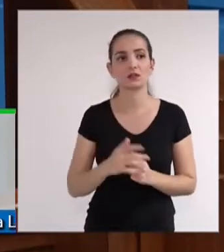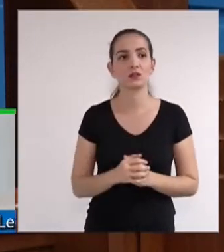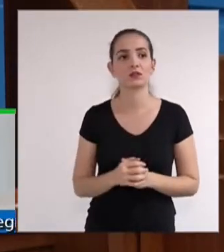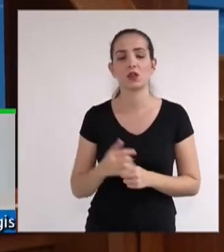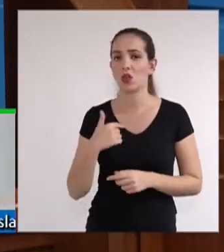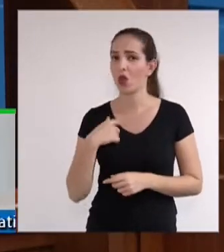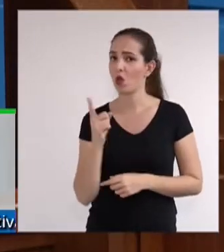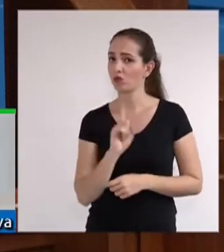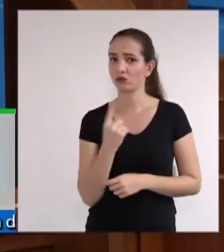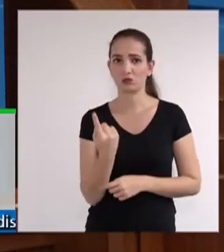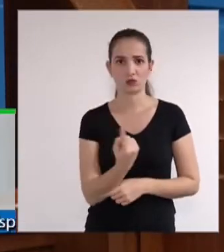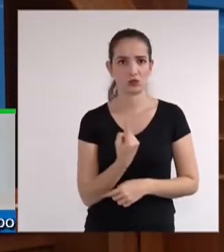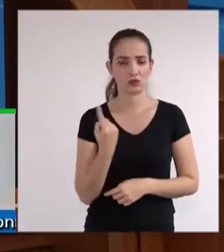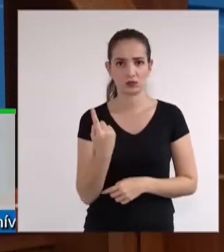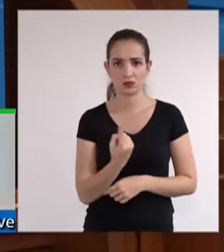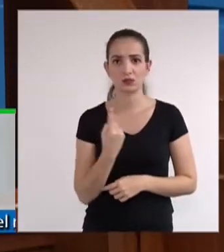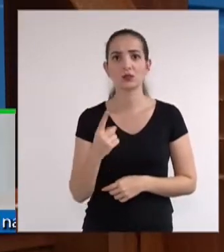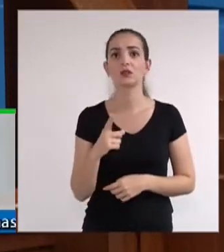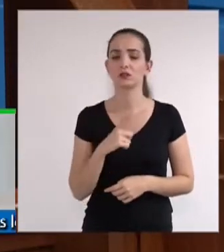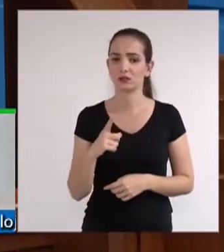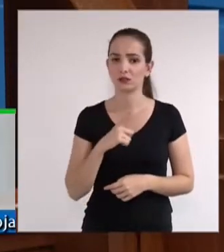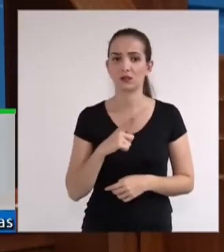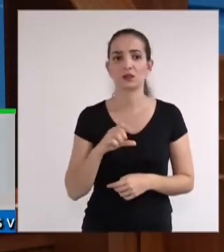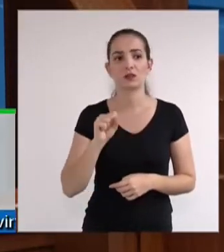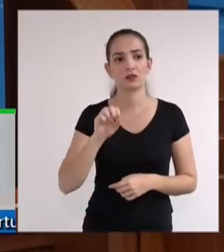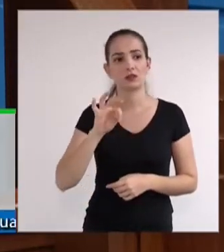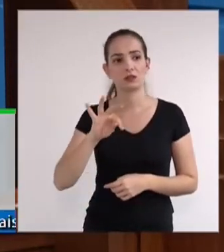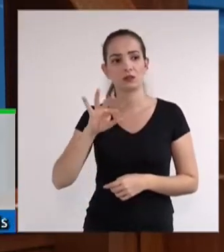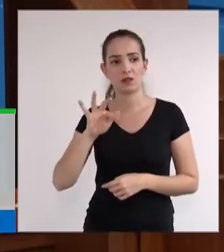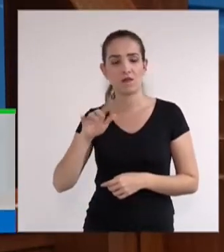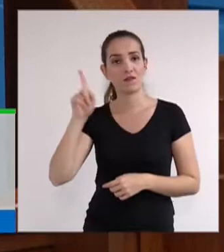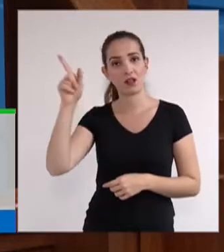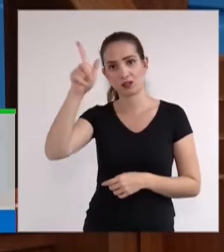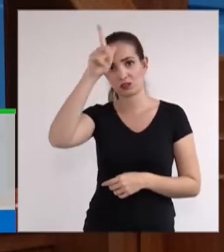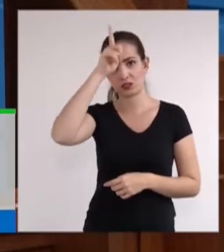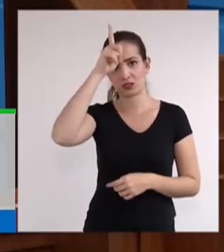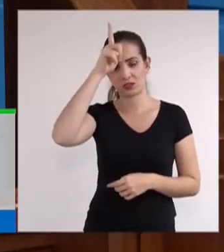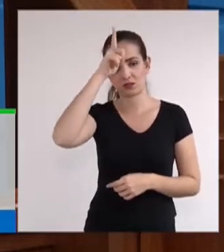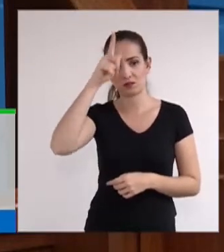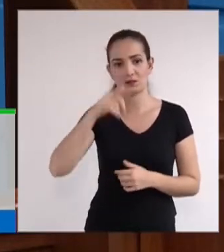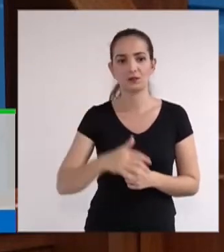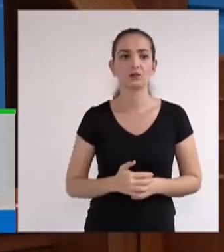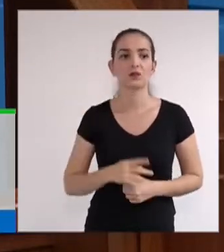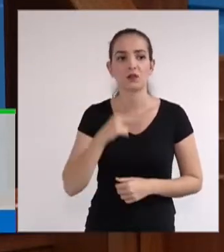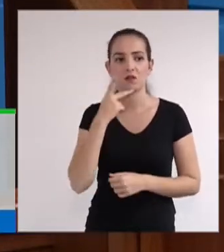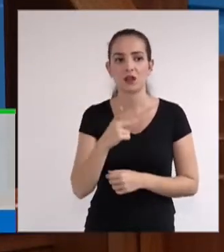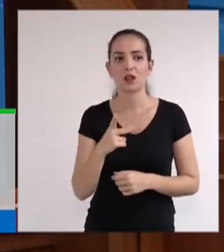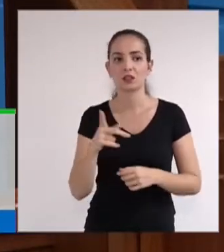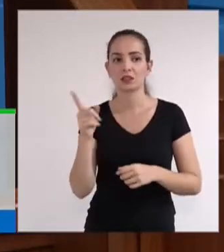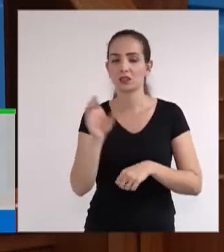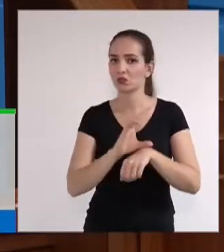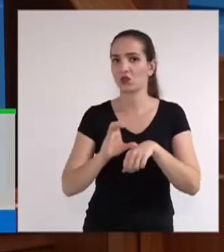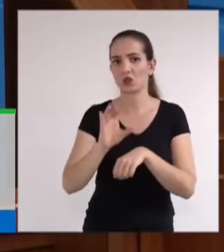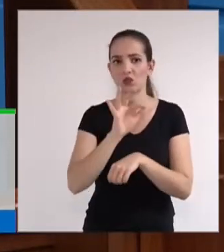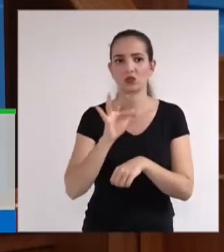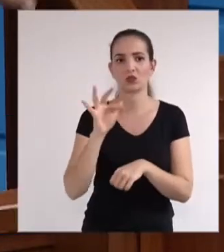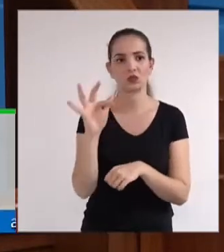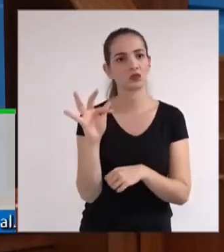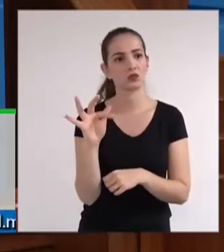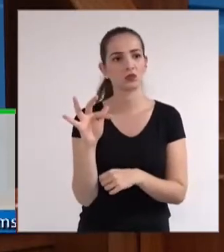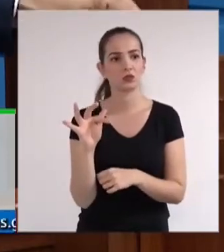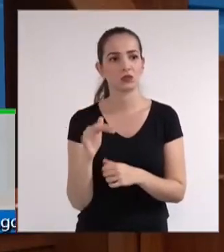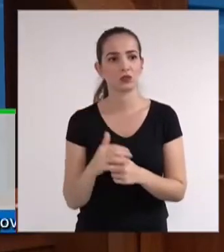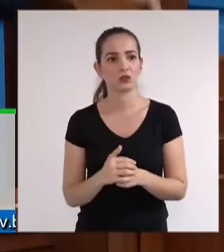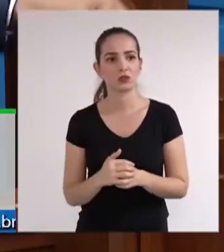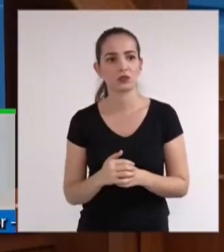estou sozinho. A Corte Constitucional Alemã declarou inconstitucional o sistema eletrônico de